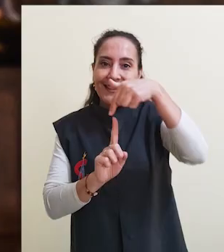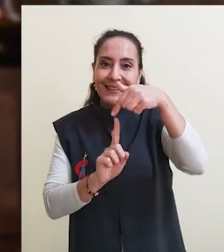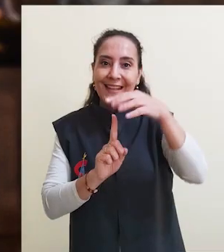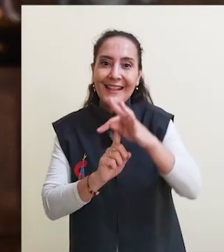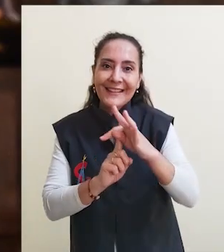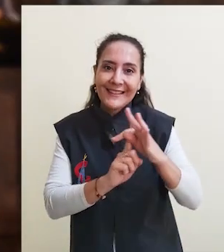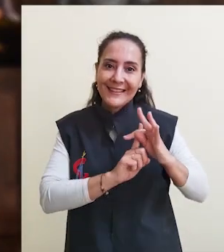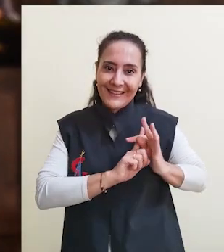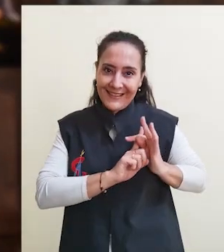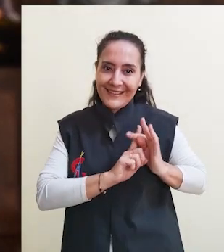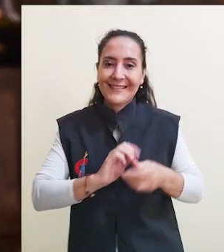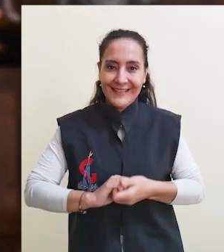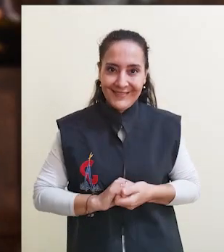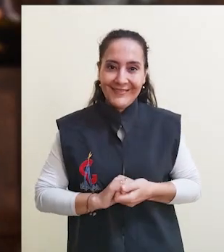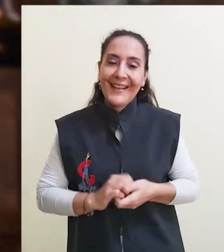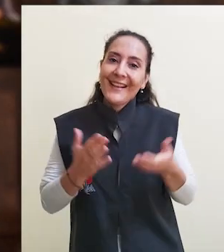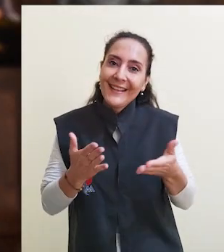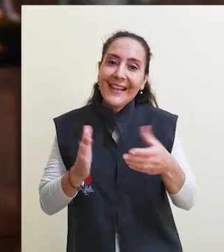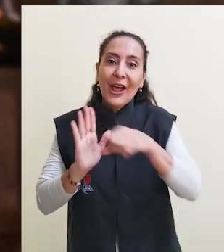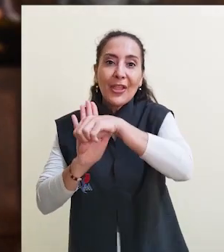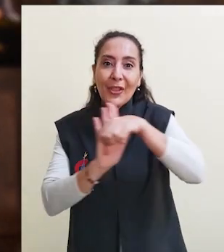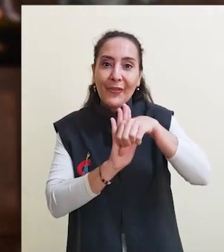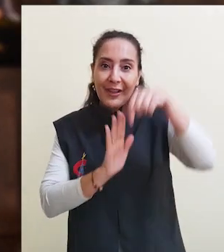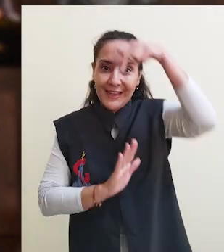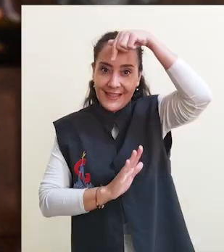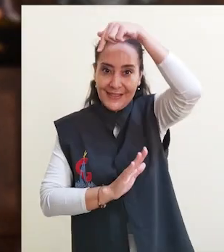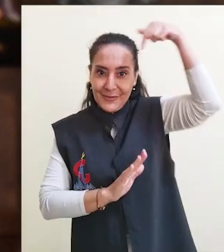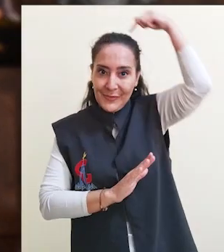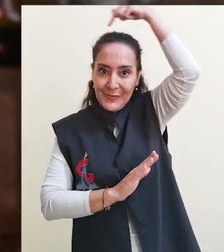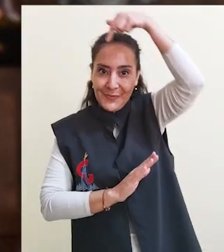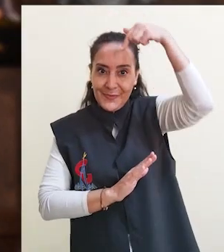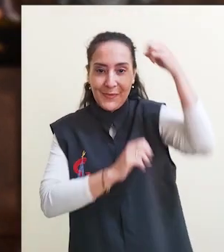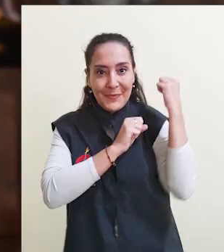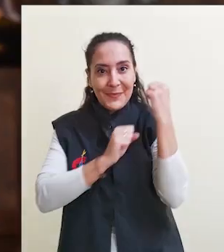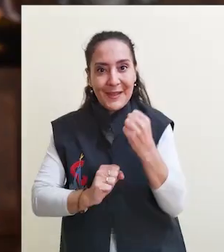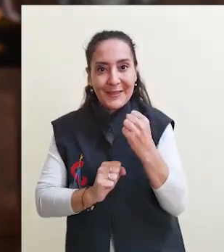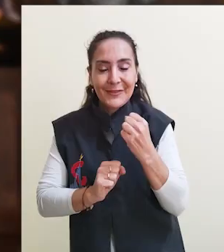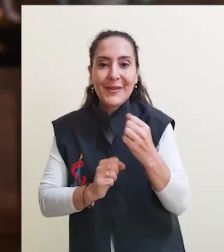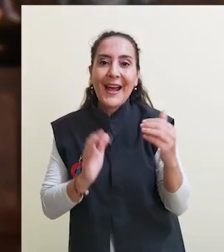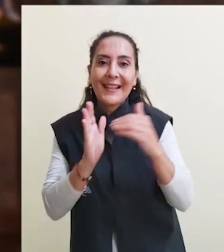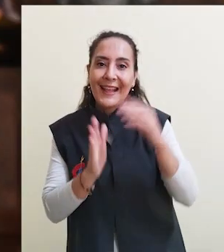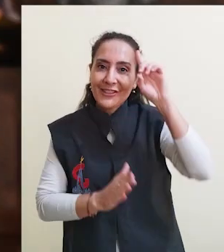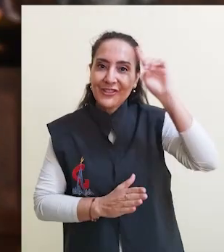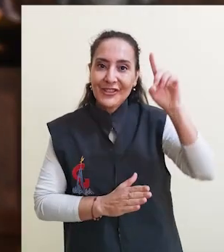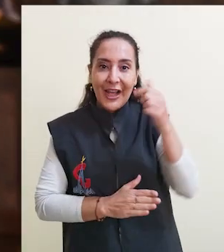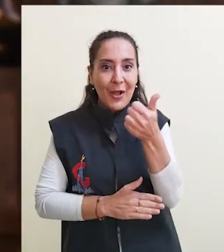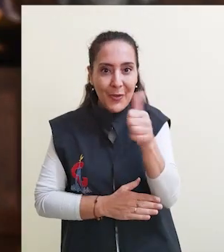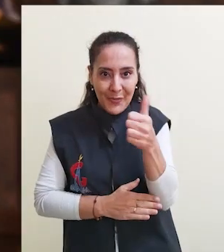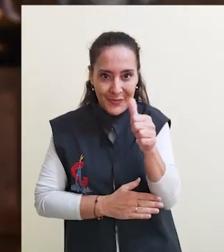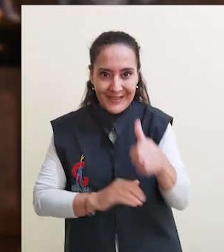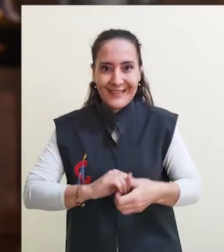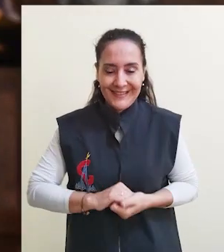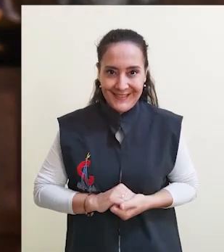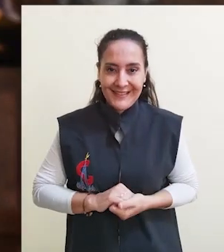e a novena de São Bento a gente continua então até o dia 11, tá certo? Você que está impossibilitado